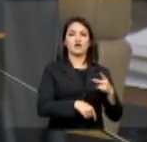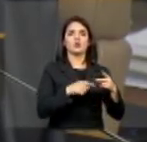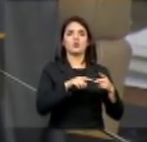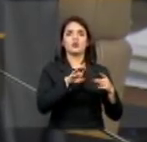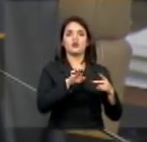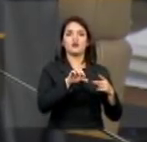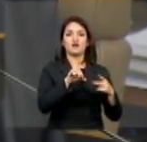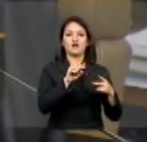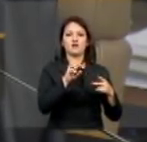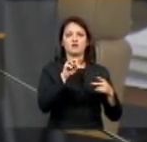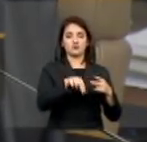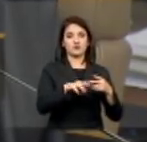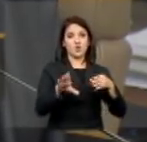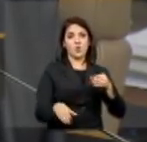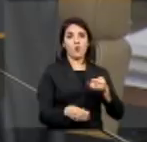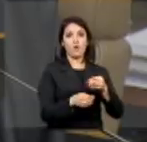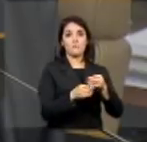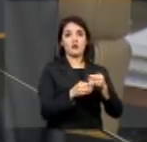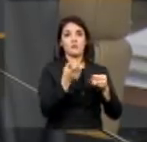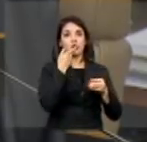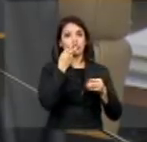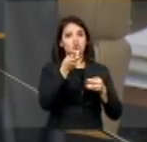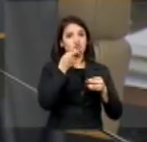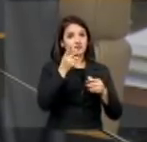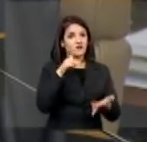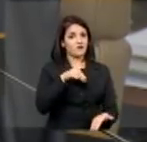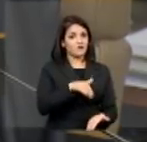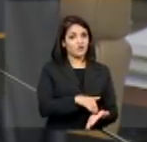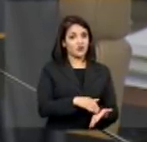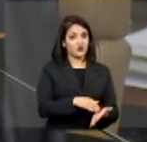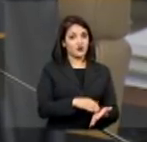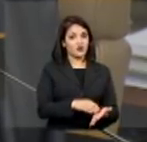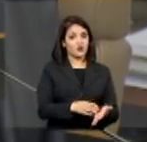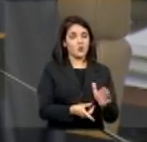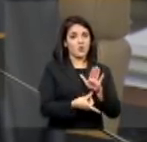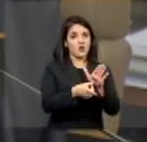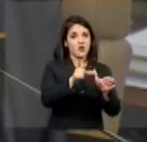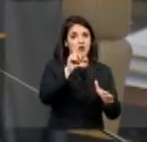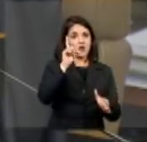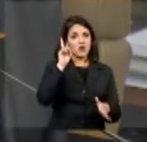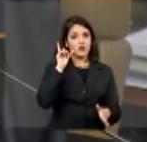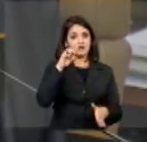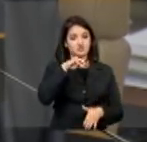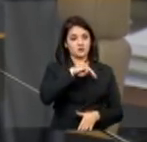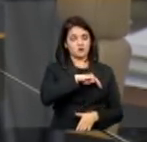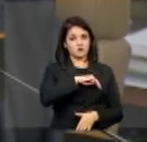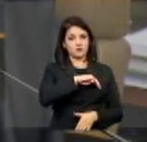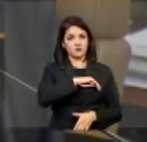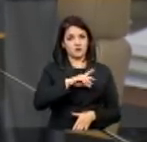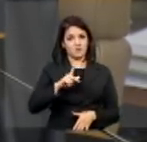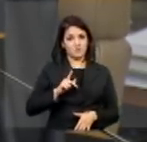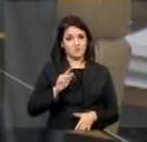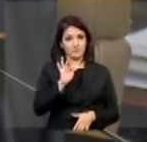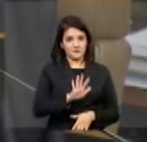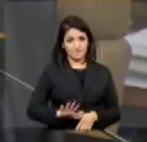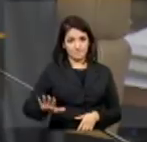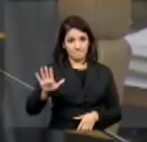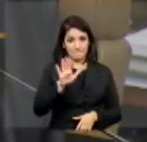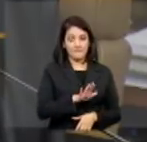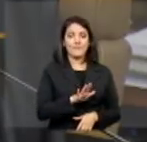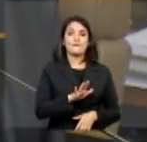complementar nas suas alegações finais antes mesmo do mpf paulo roberto